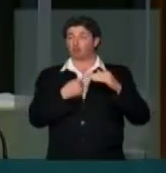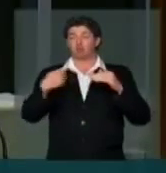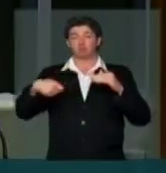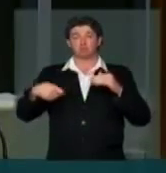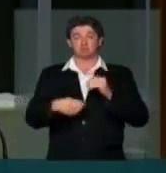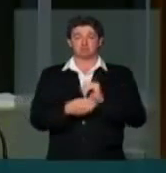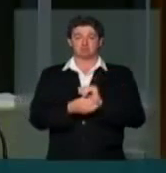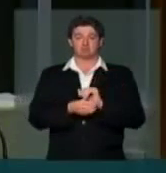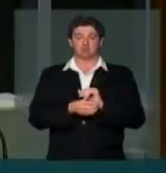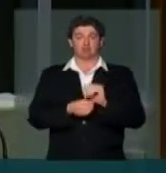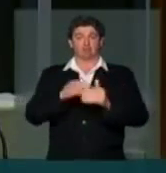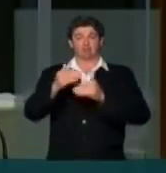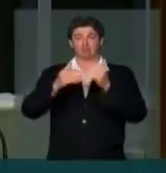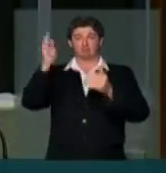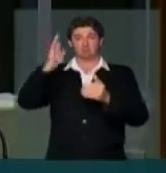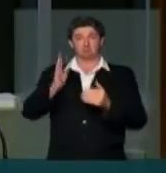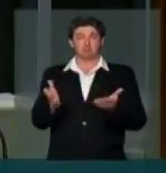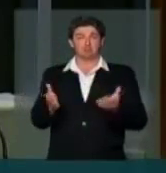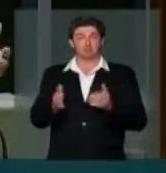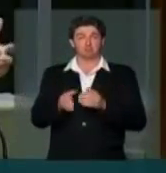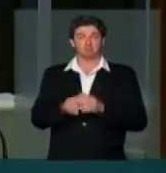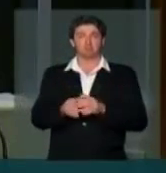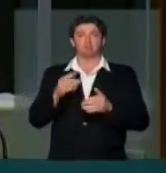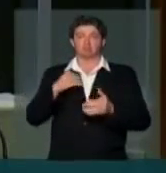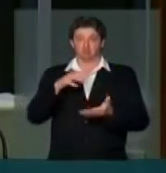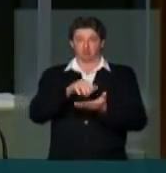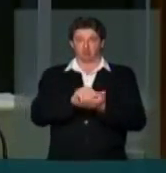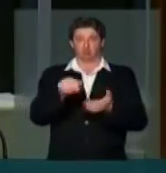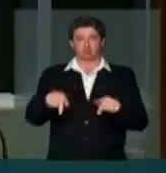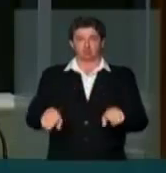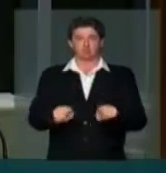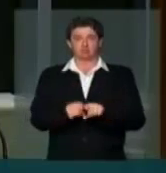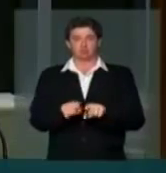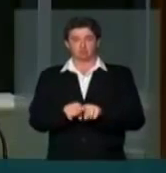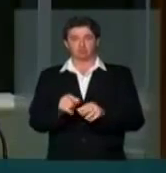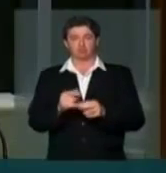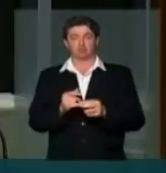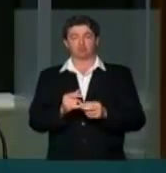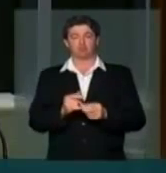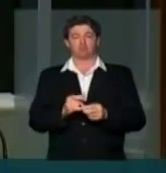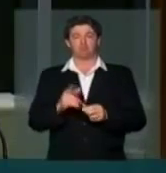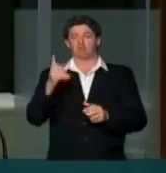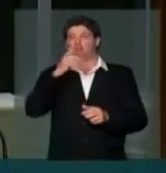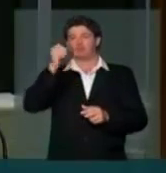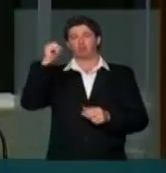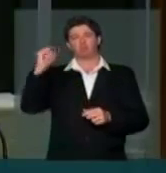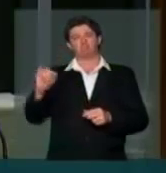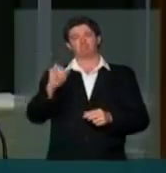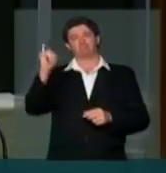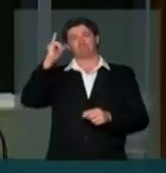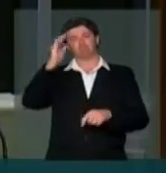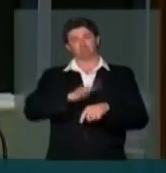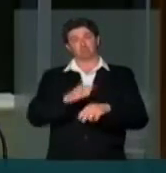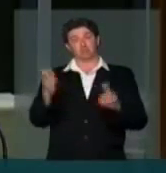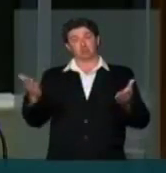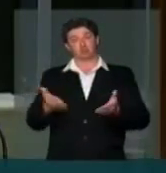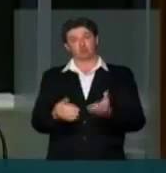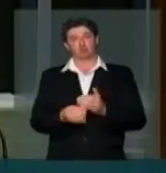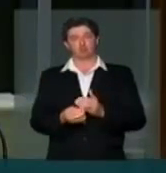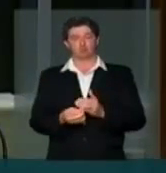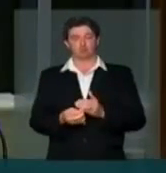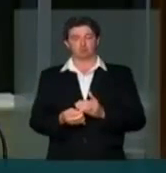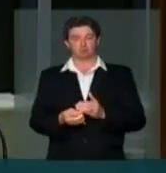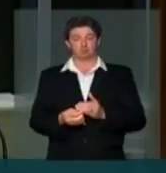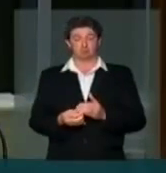temos que avançar neste país. Registro aqui uma vitória fundamental que nós tivemos hoje.